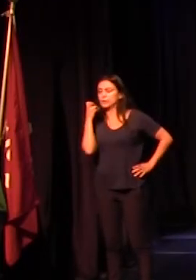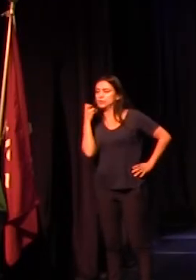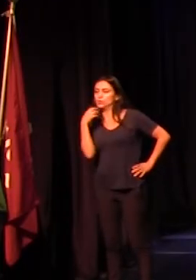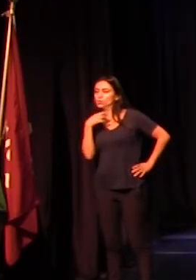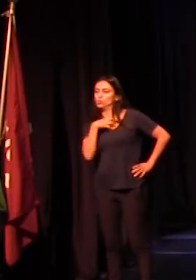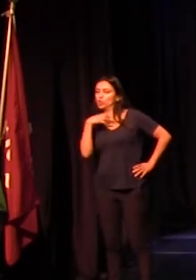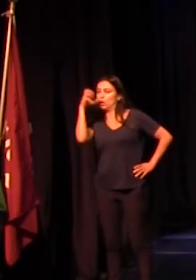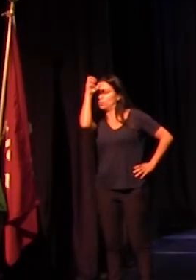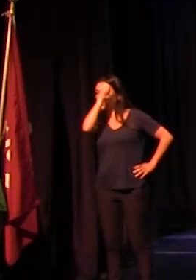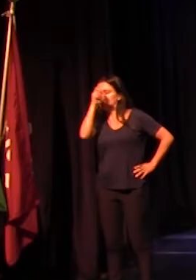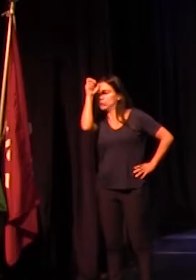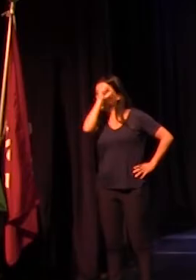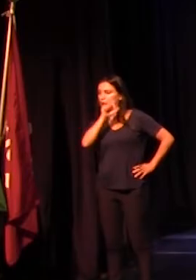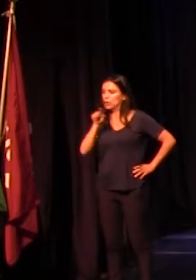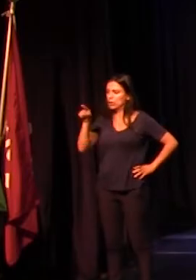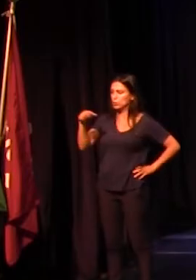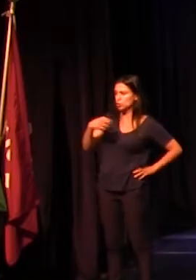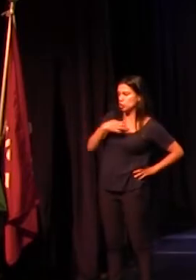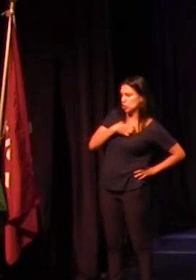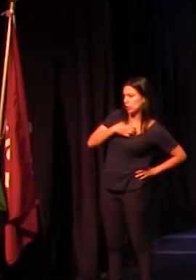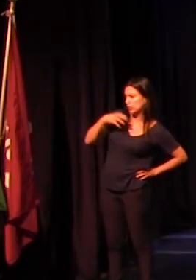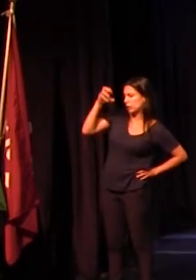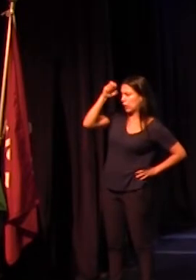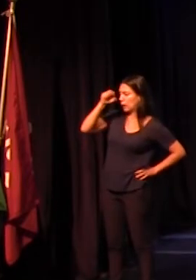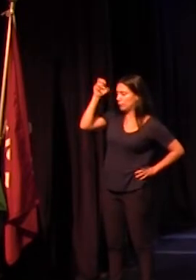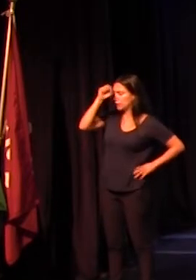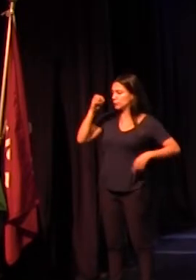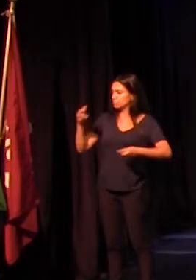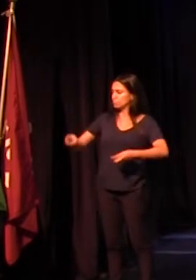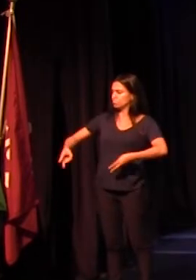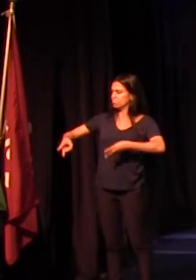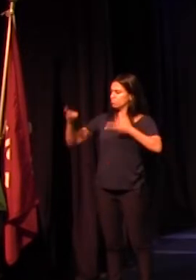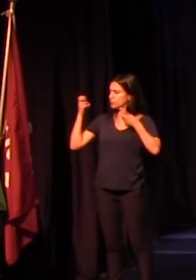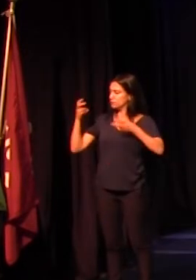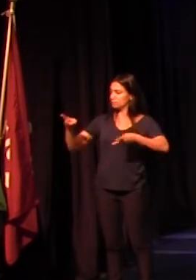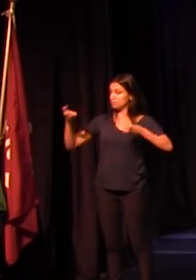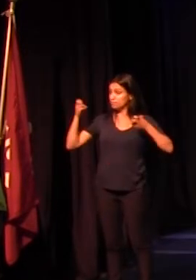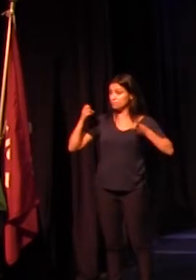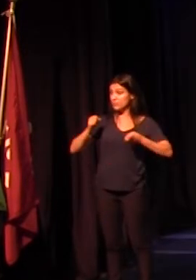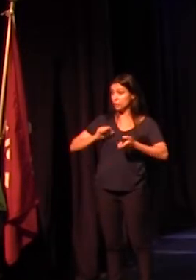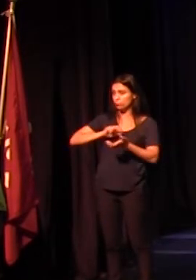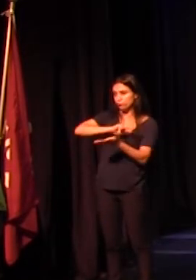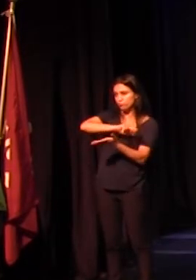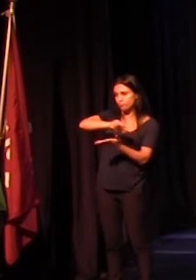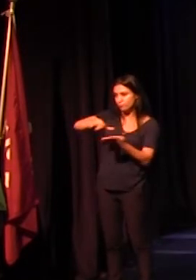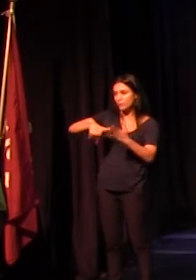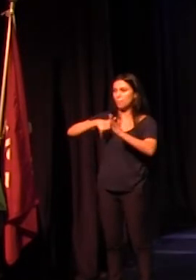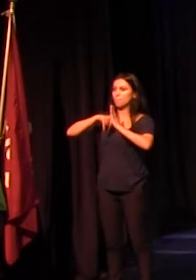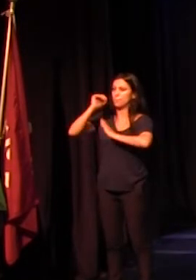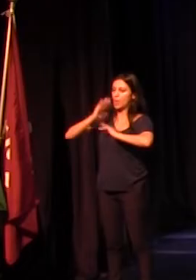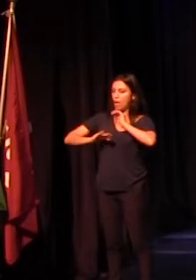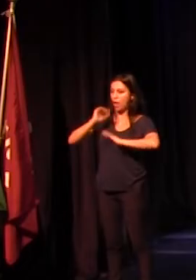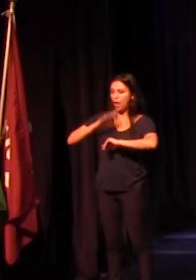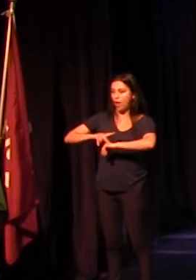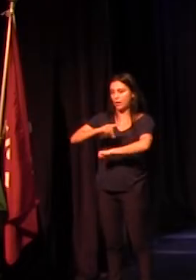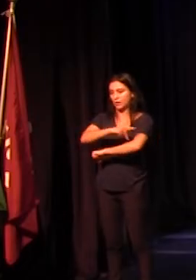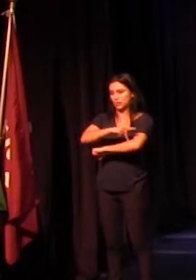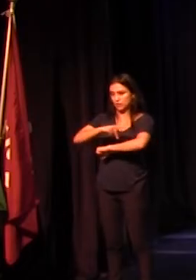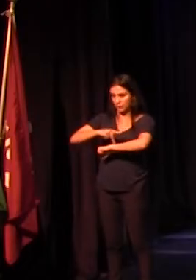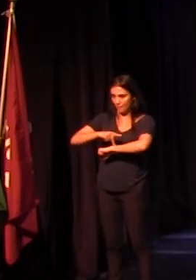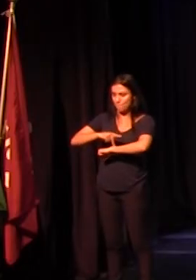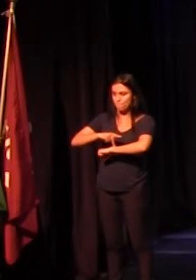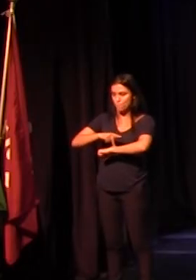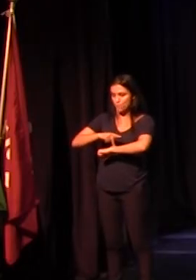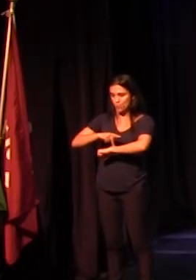podemos melhorar ou até diversificar essas práticas pedagógicas que existem. Um